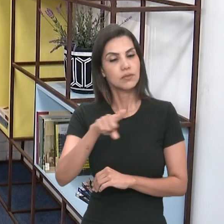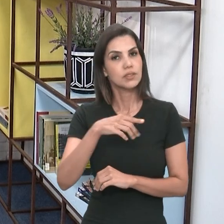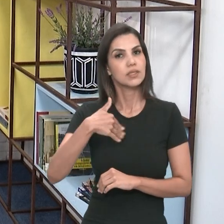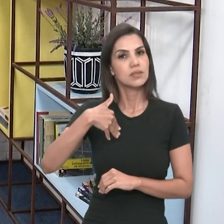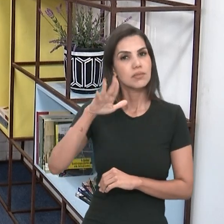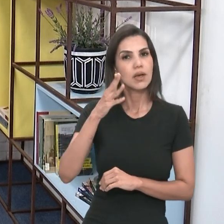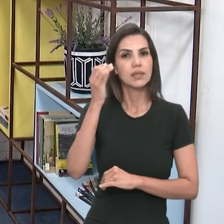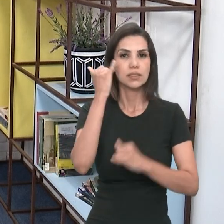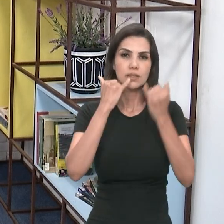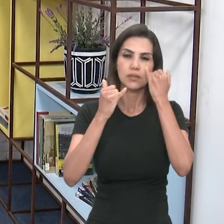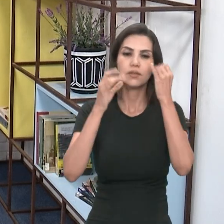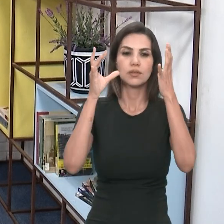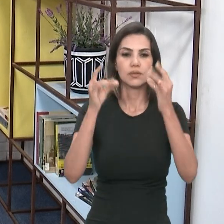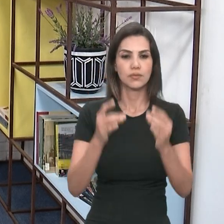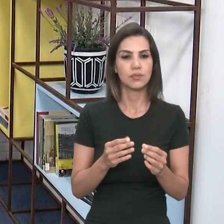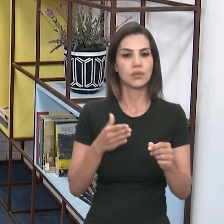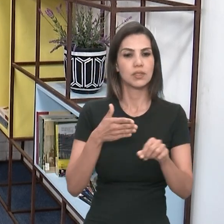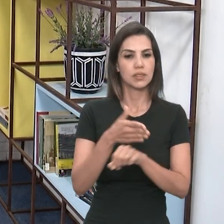pelo site